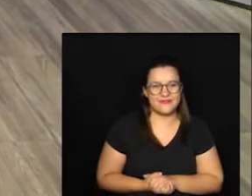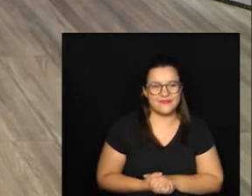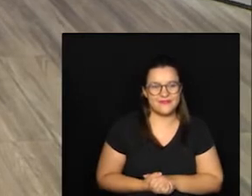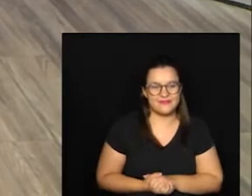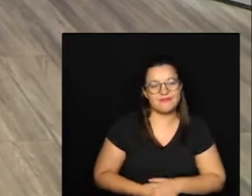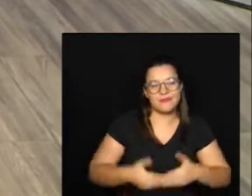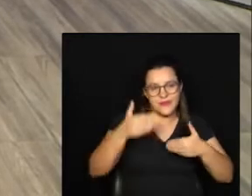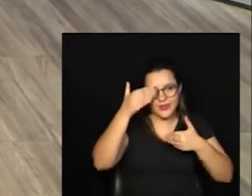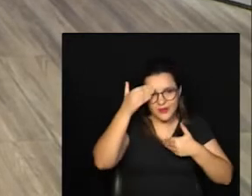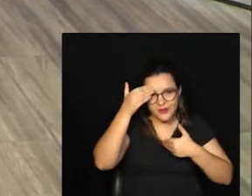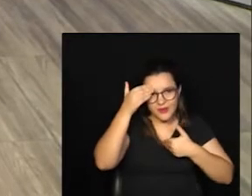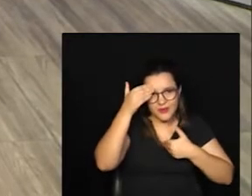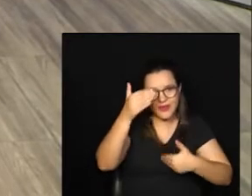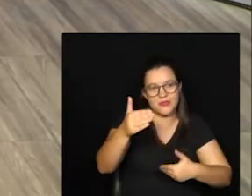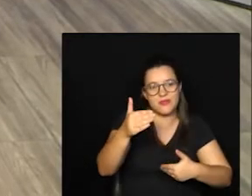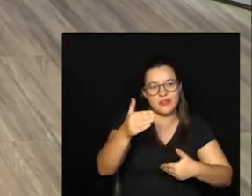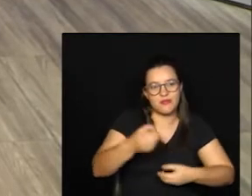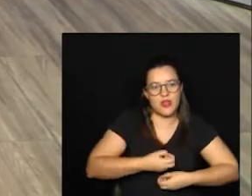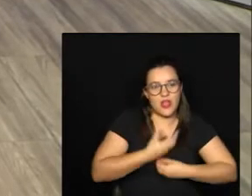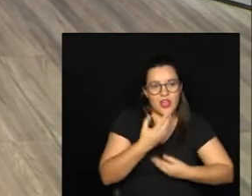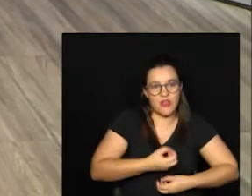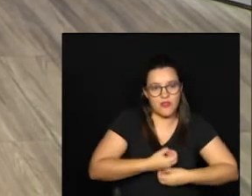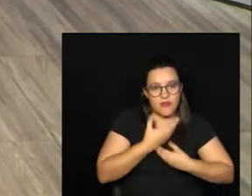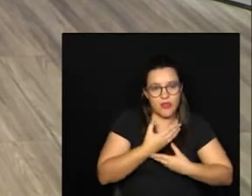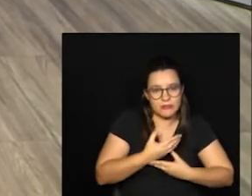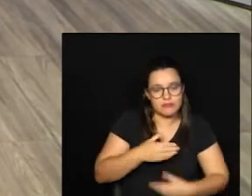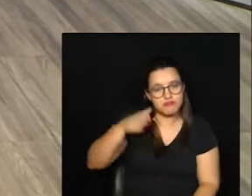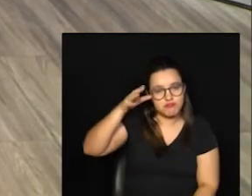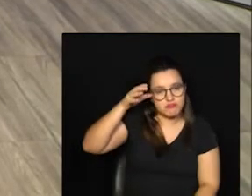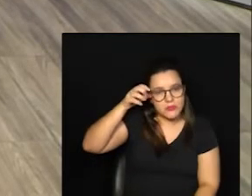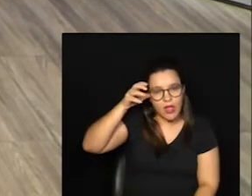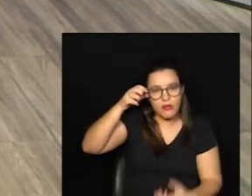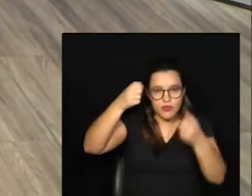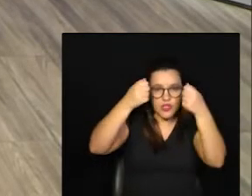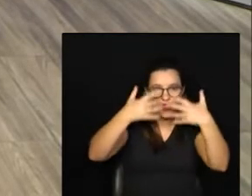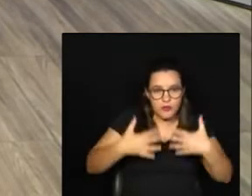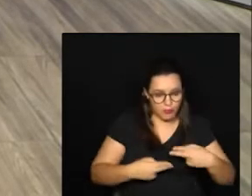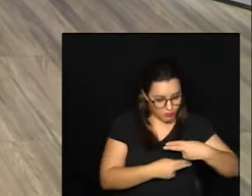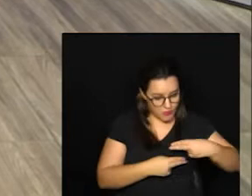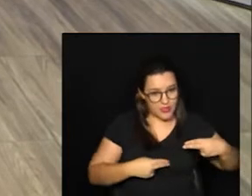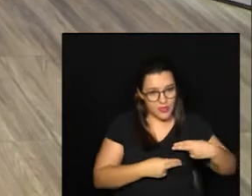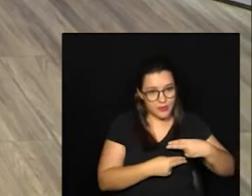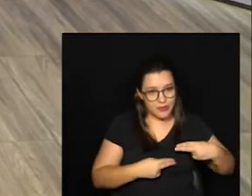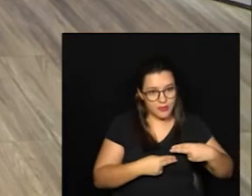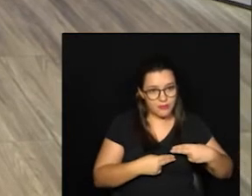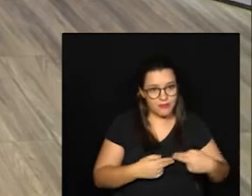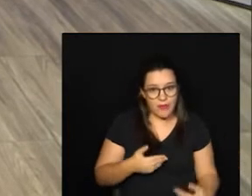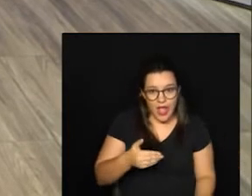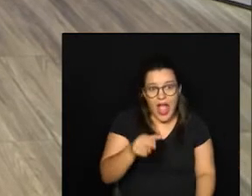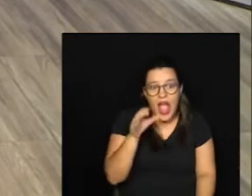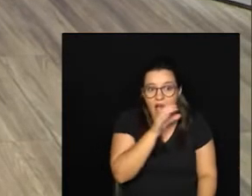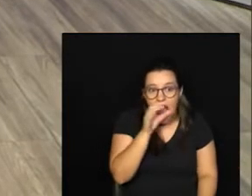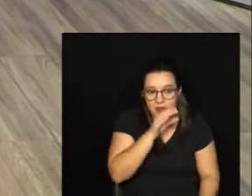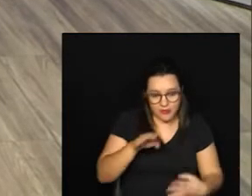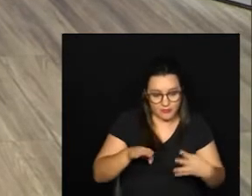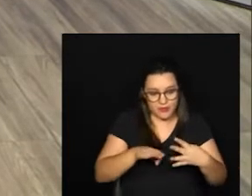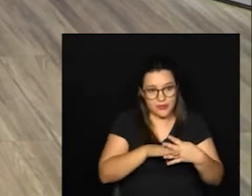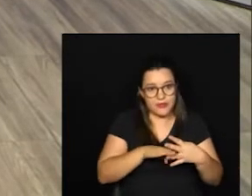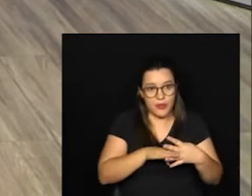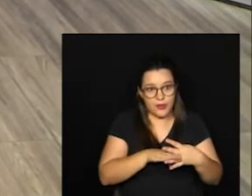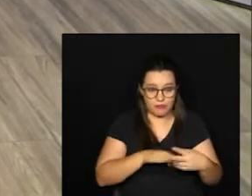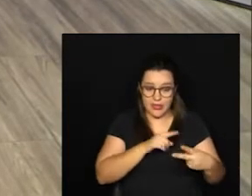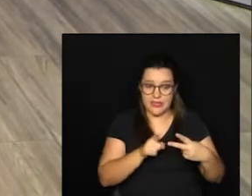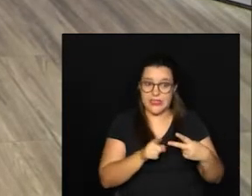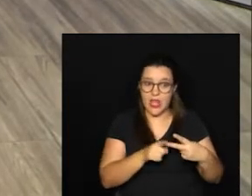Muito obrigado, então, pela informação do André Aranha sobre o Sebrae. Vamos fazer o seguinte... Rápido intervalo é o segundo aqui no